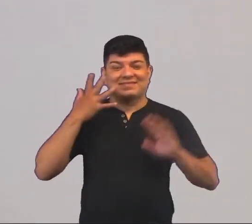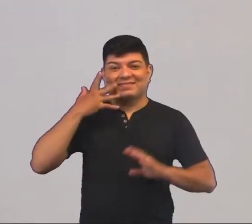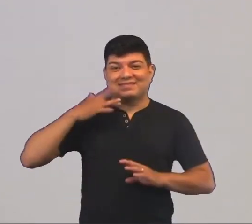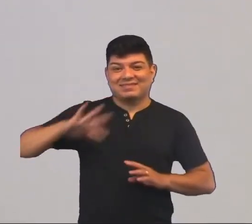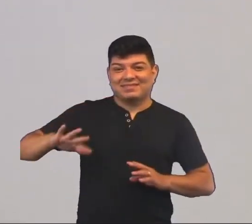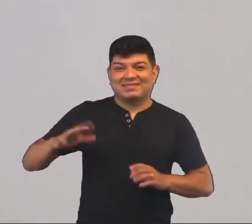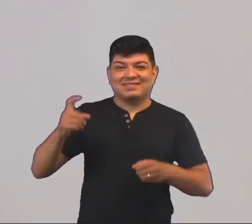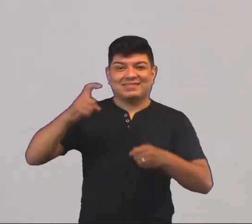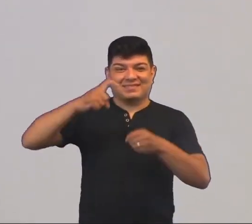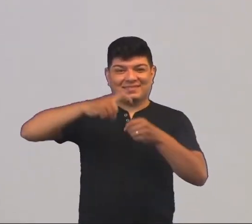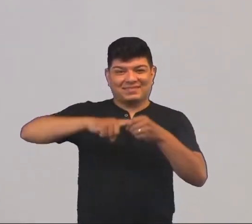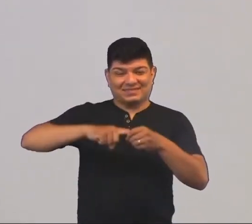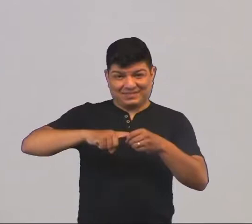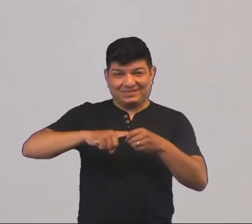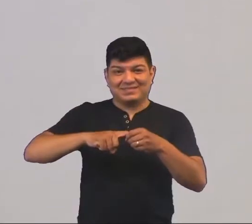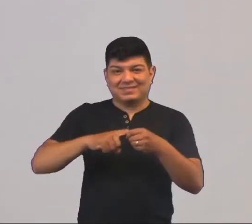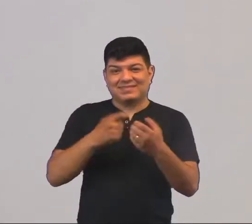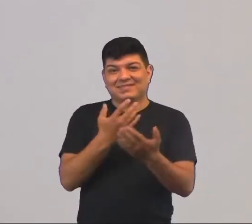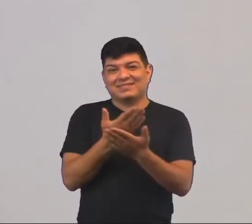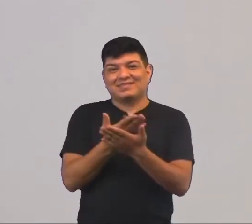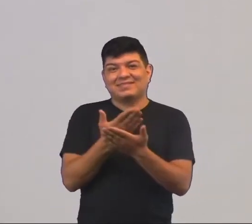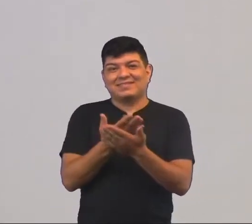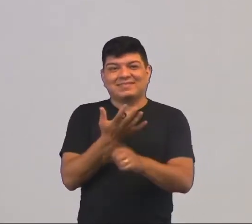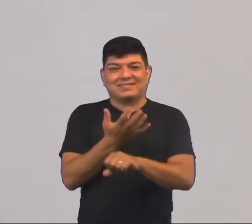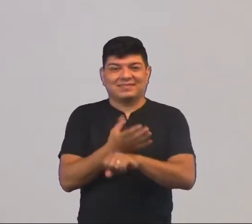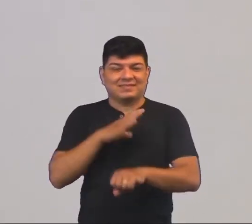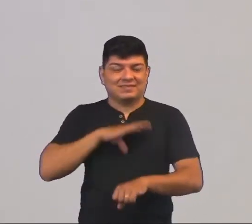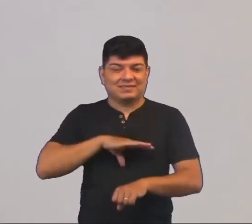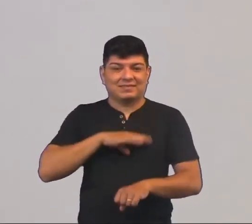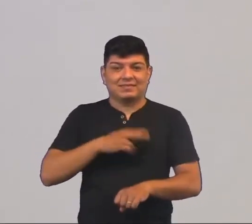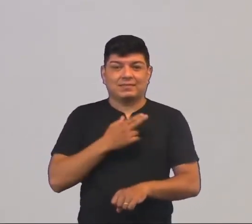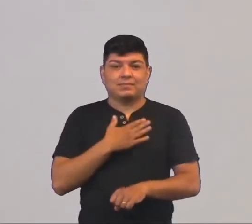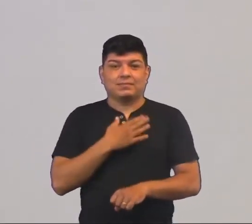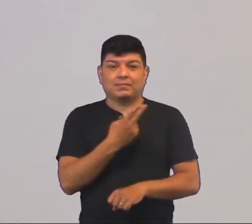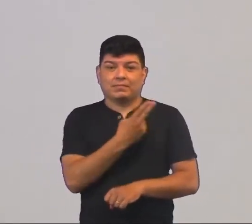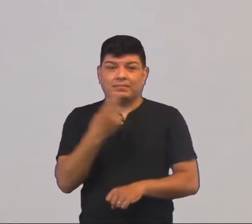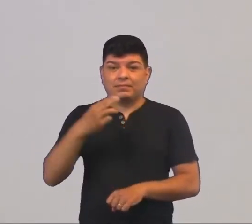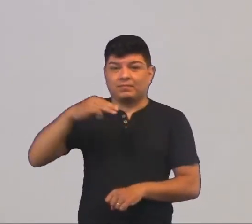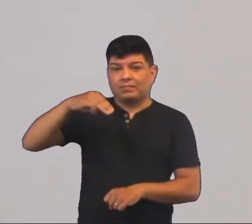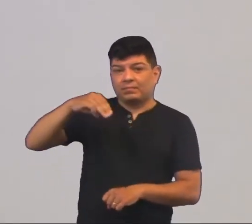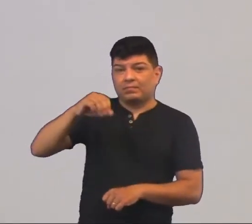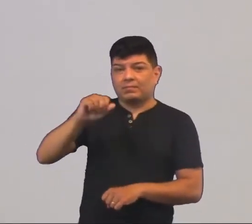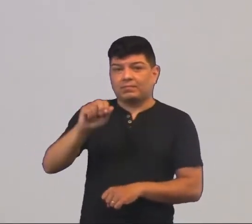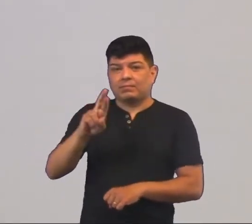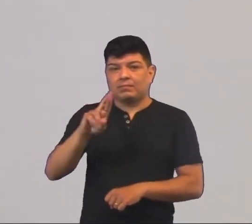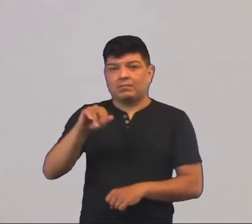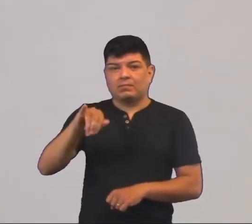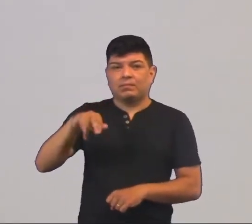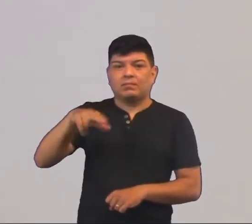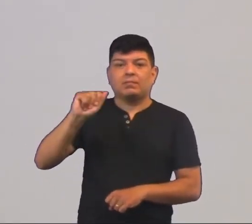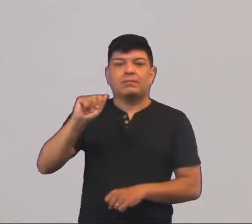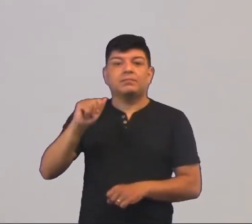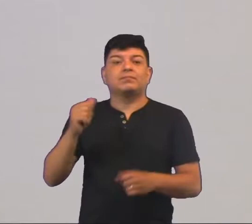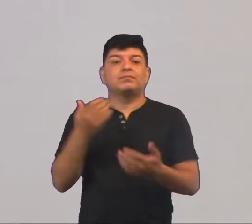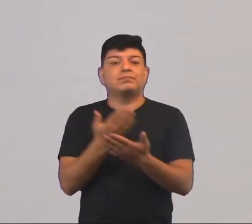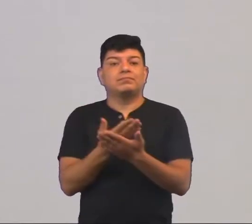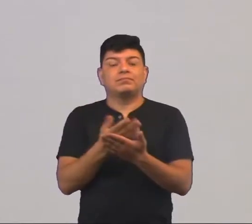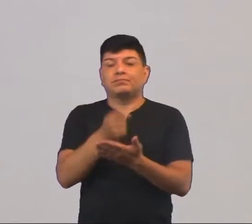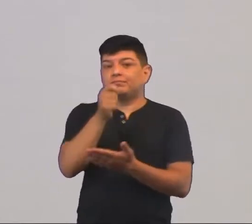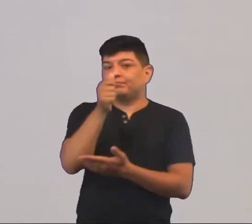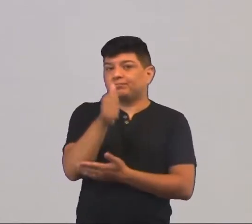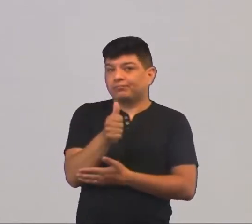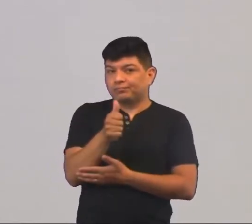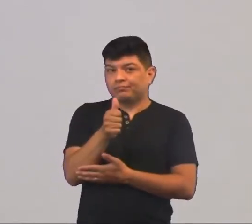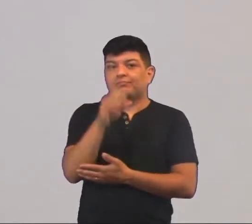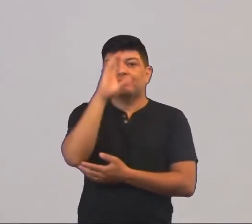Olá, crianças! Estamos de volta com a nossa aula de língua portuguesa. Eu sou a professora Marina e nós estamos aqui estudando um